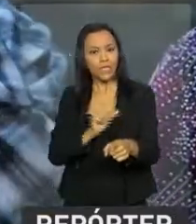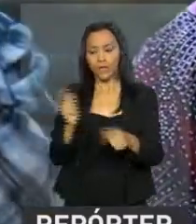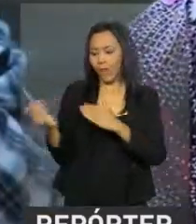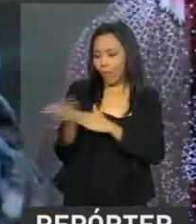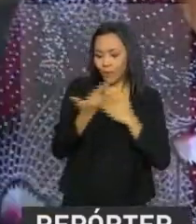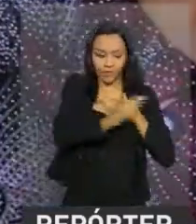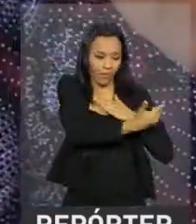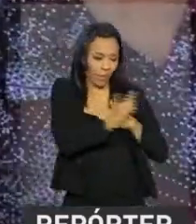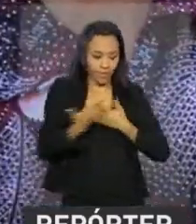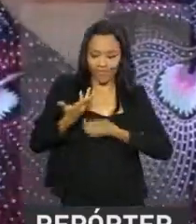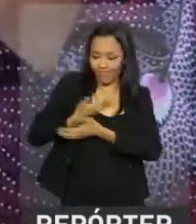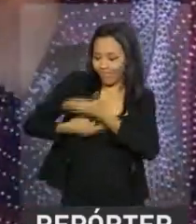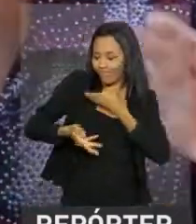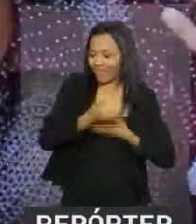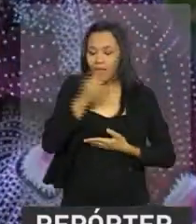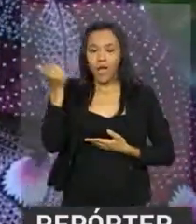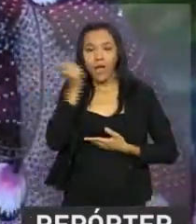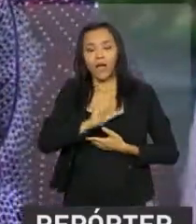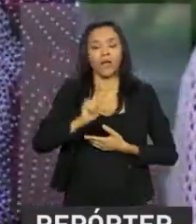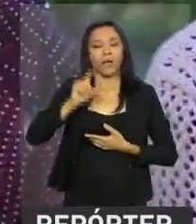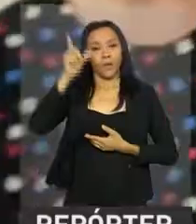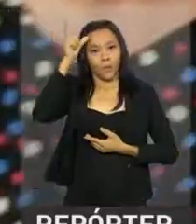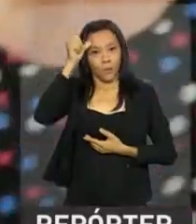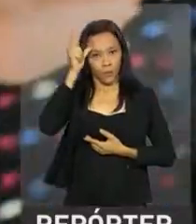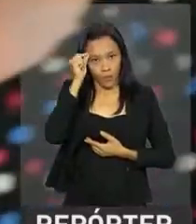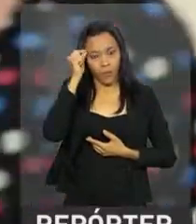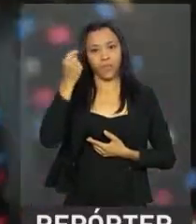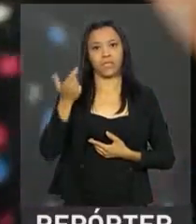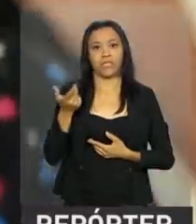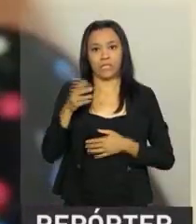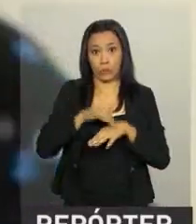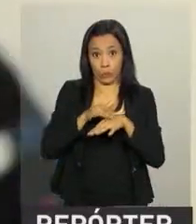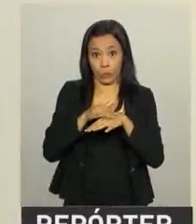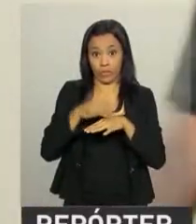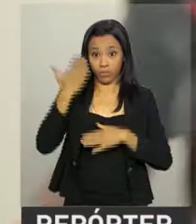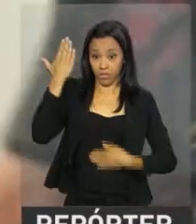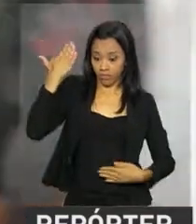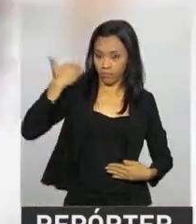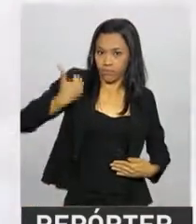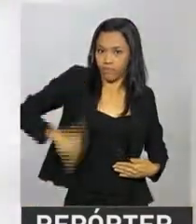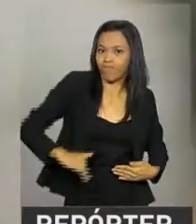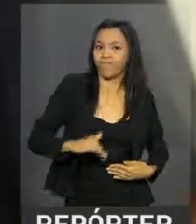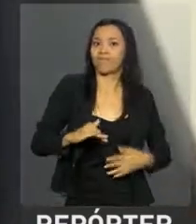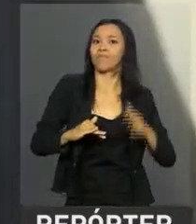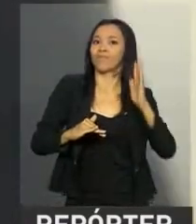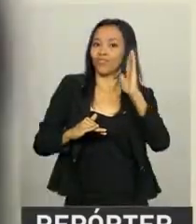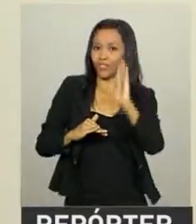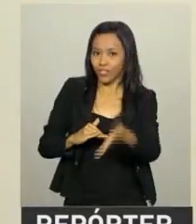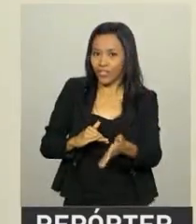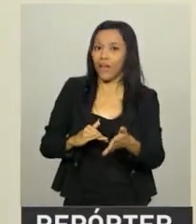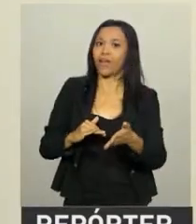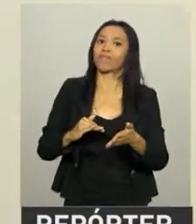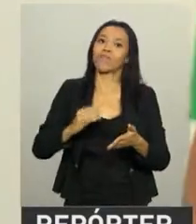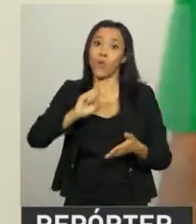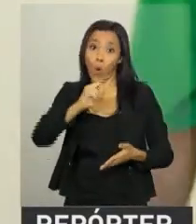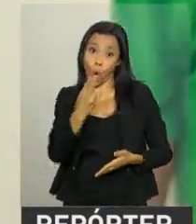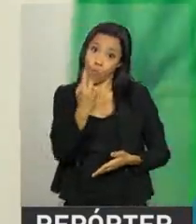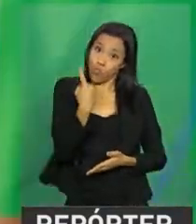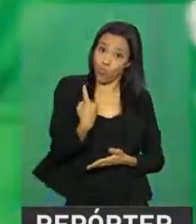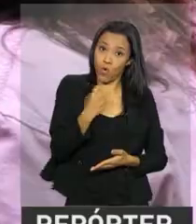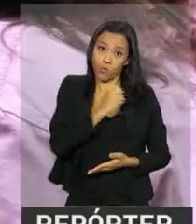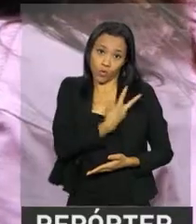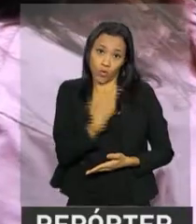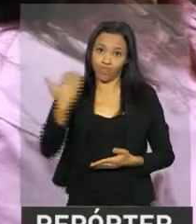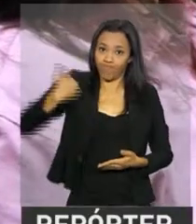outra a força para superar o câncer ao fazer uma mastectomia, procedimento que remove um ou os dois